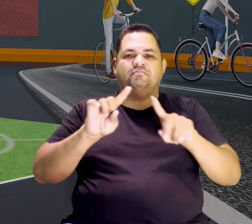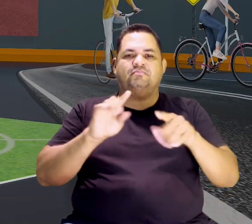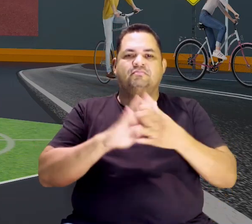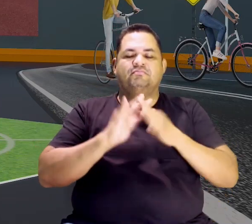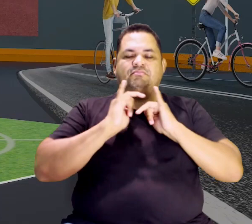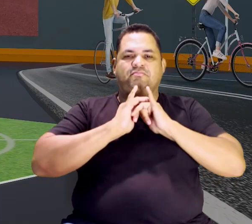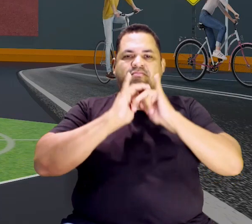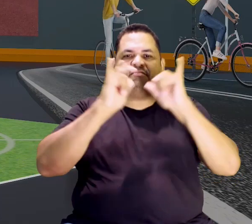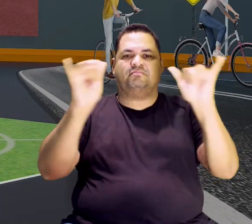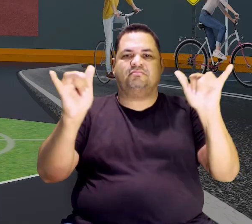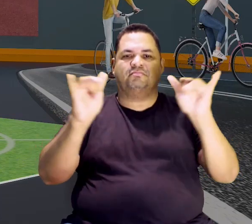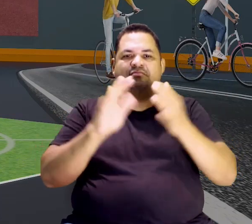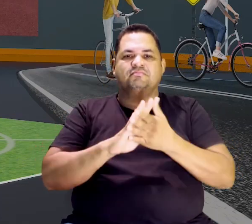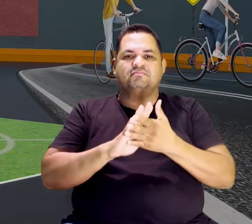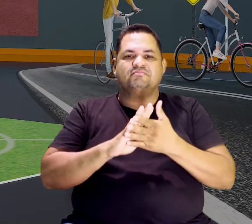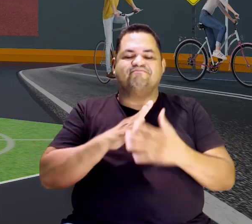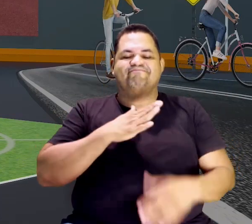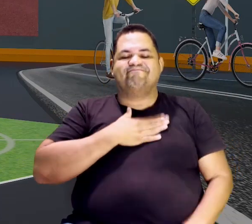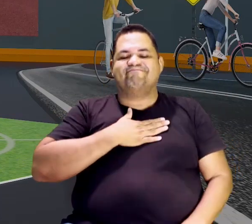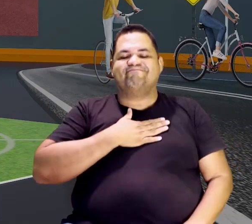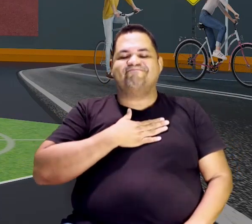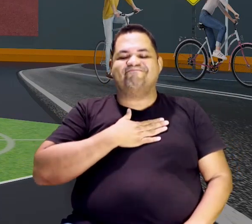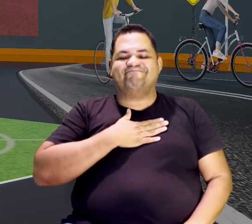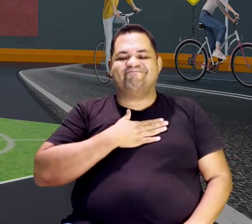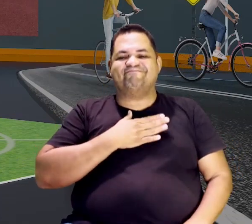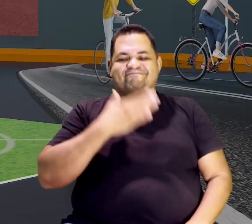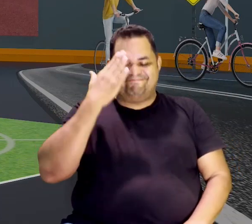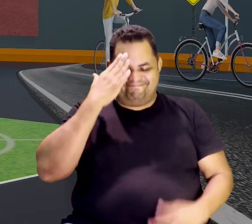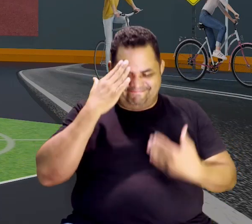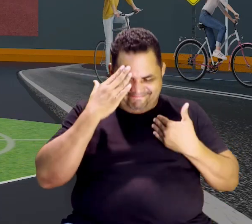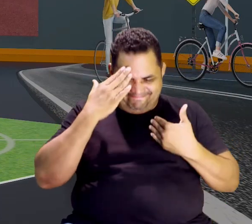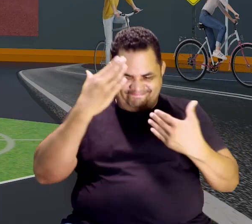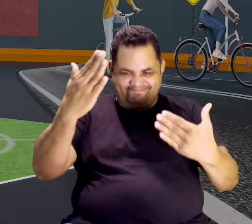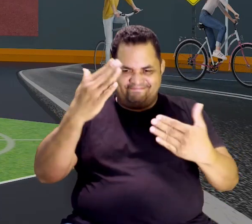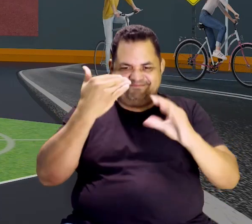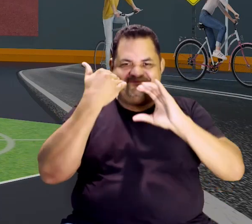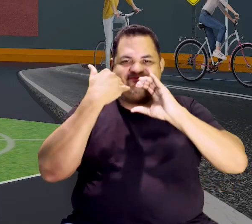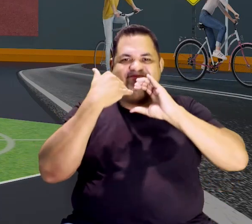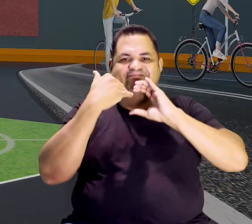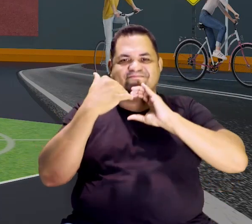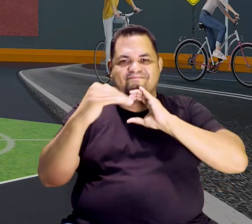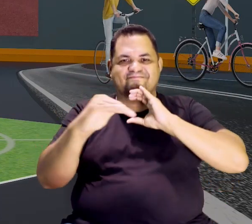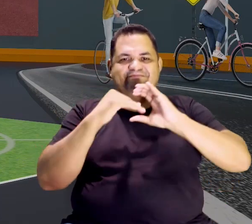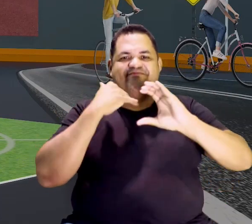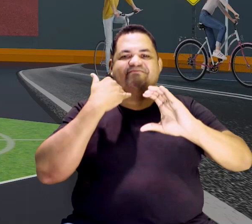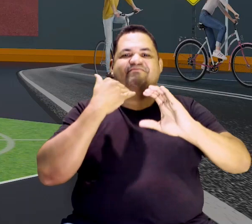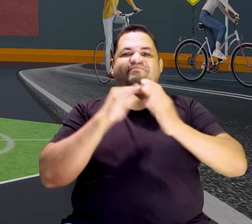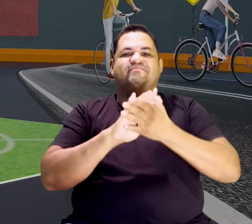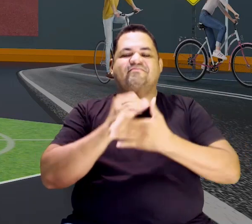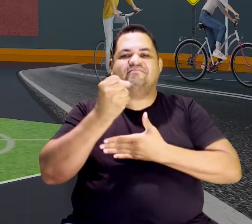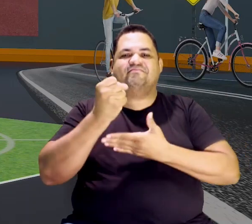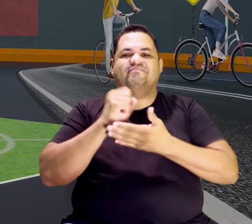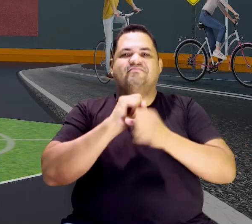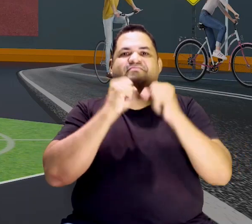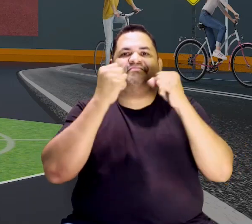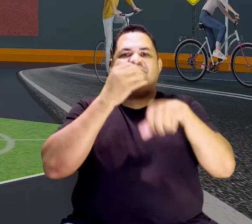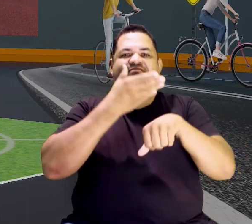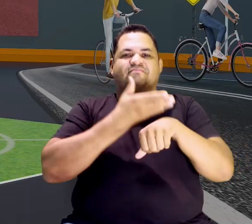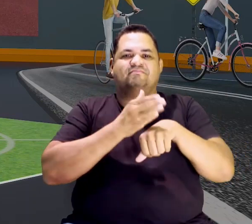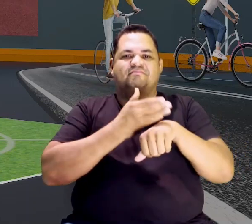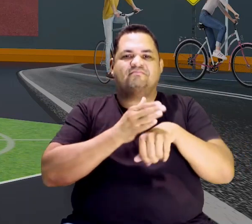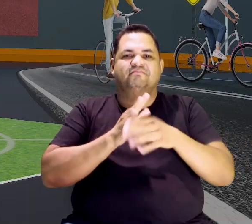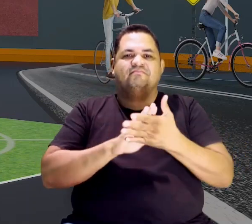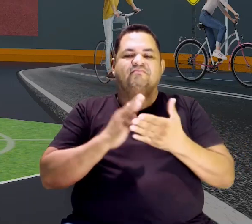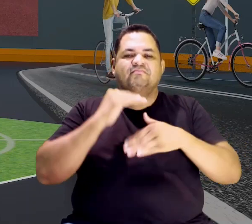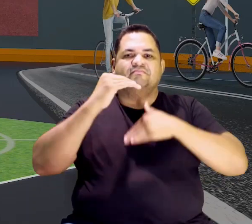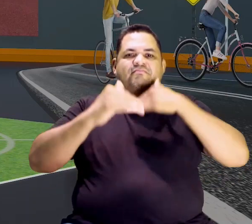avisando e te falando que o meu coração tá muito grato aí com o envio, com o encaminhamento aí das atividades, com o desenvolvimento dessas práticas,